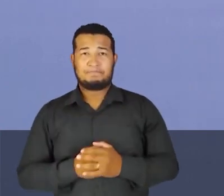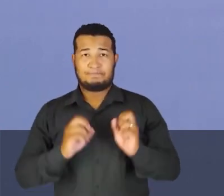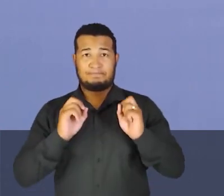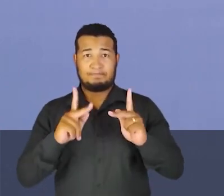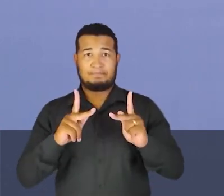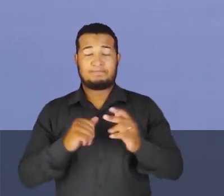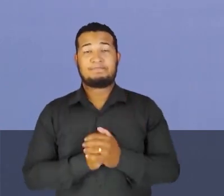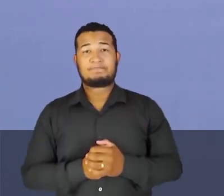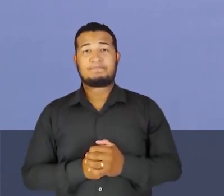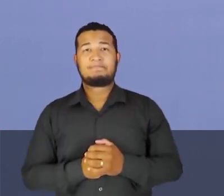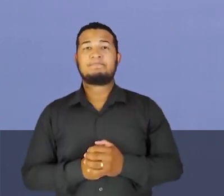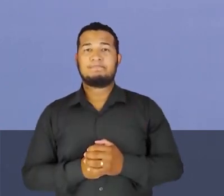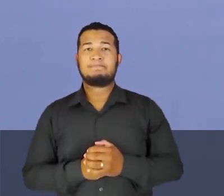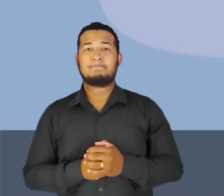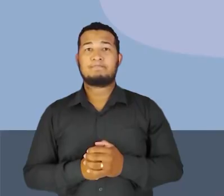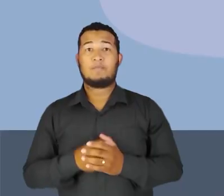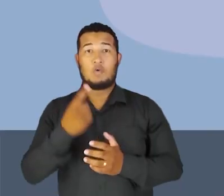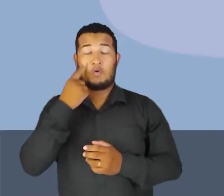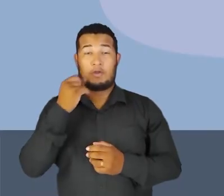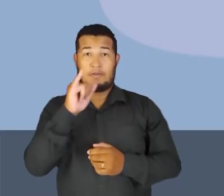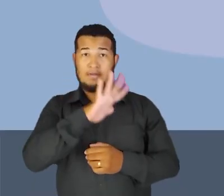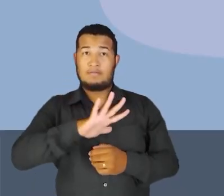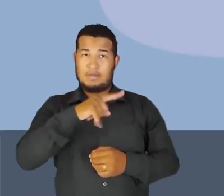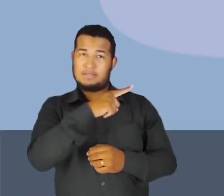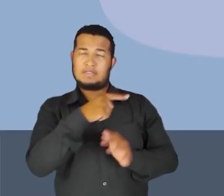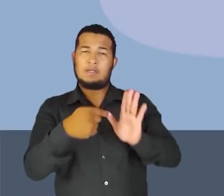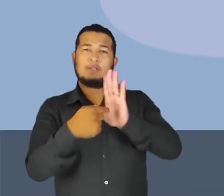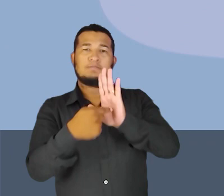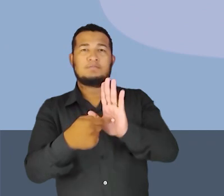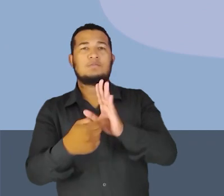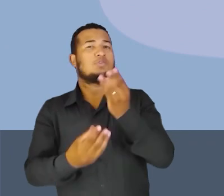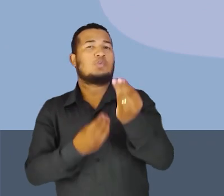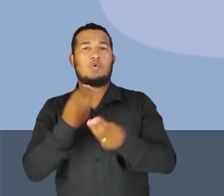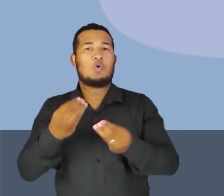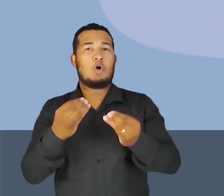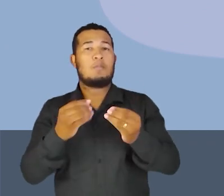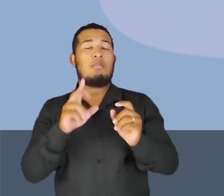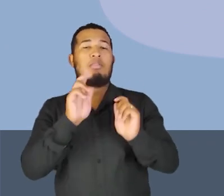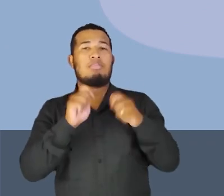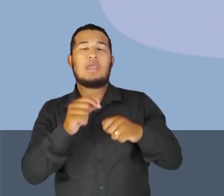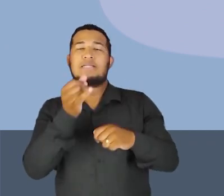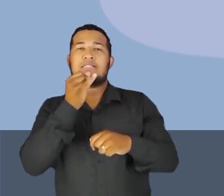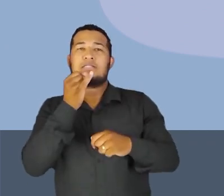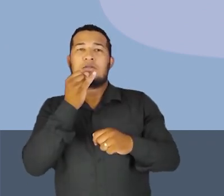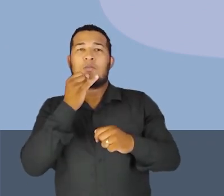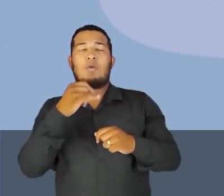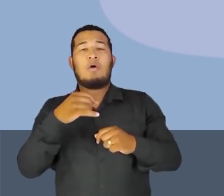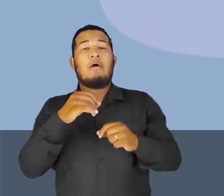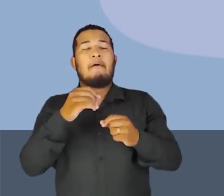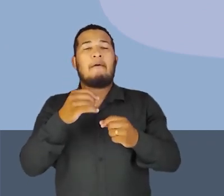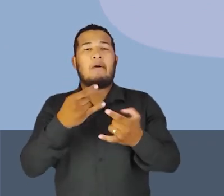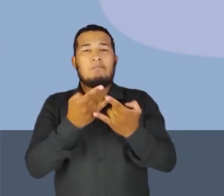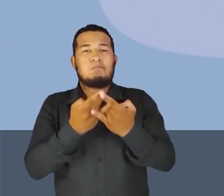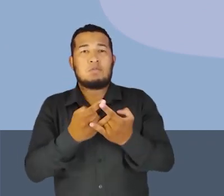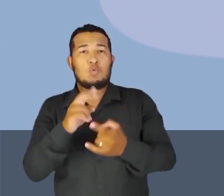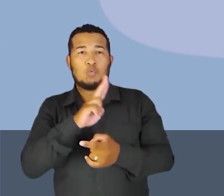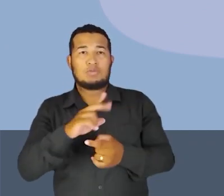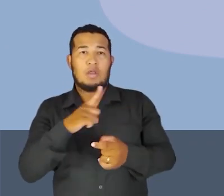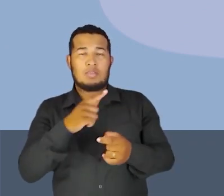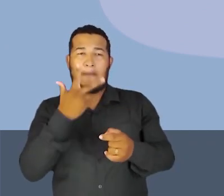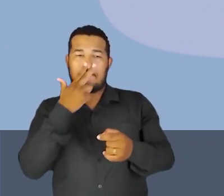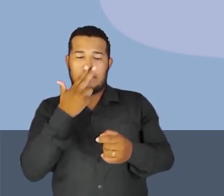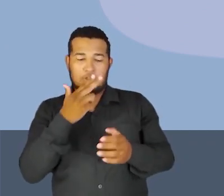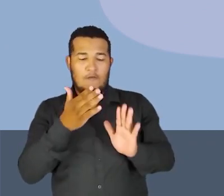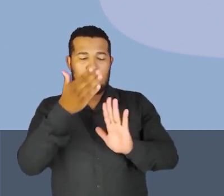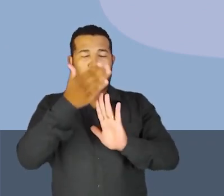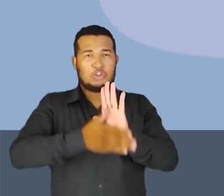ok? Então nós temos aí uma imagem agora, né, informando como que é colocada essa camisinha, né? Ela tem uma parte fechada e uma parte